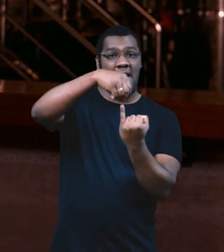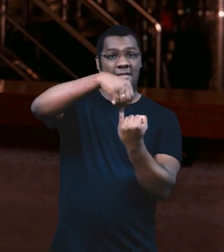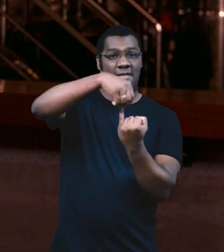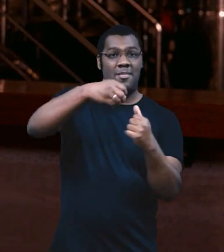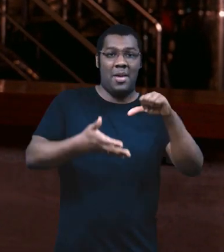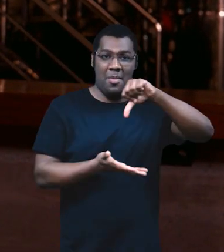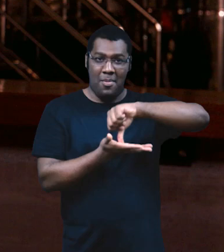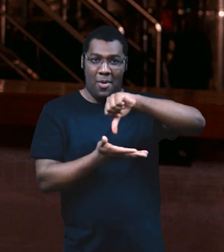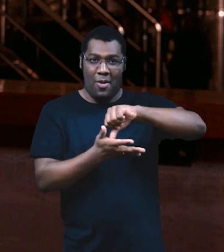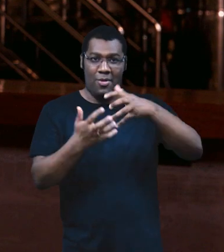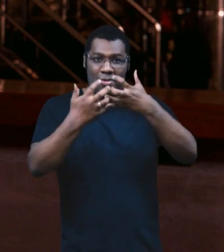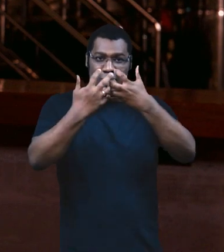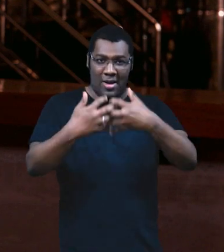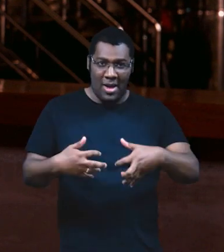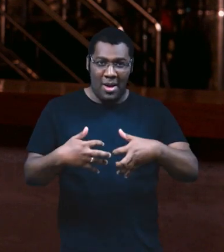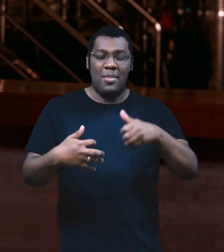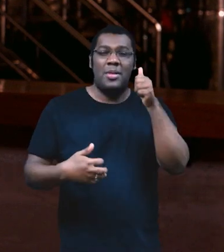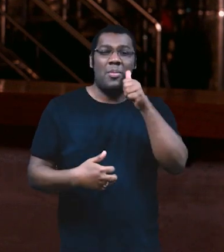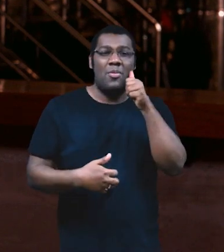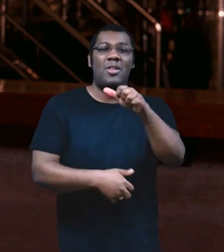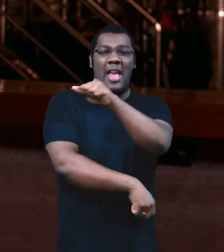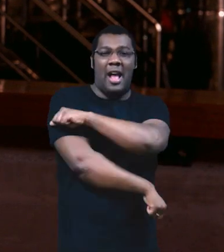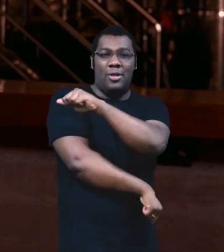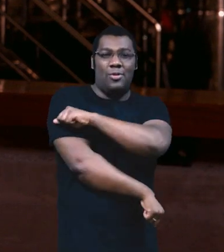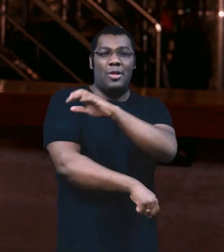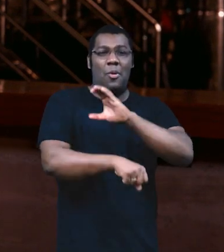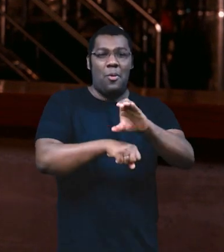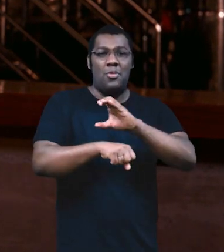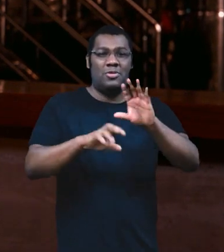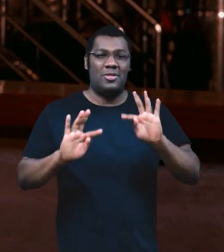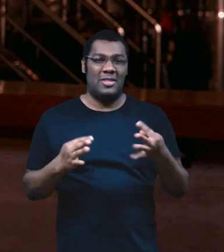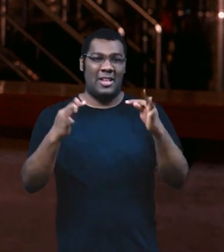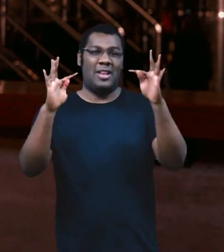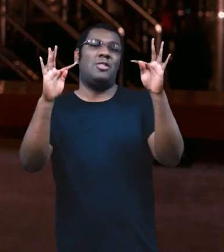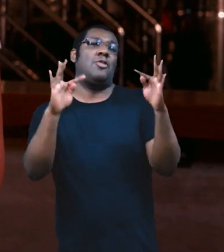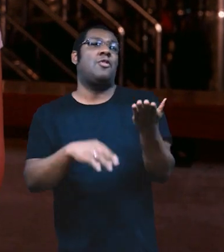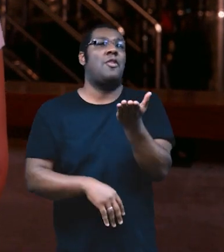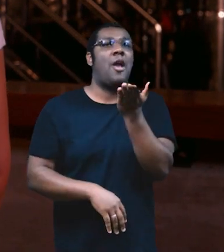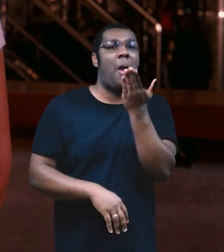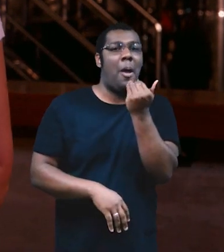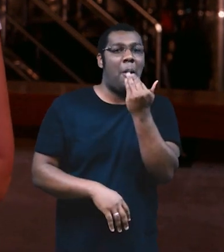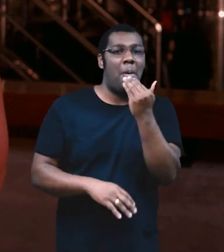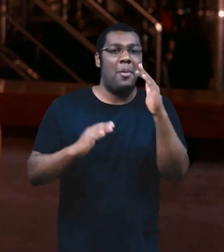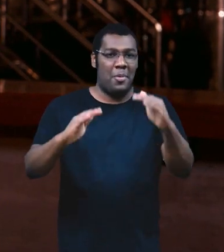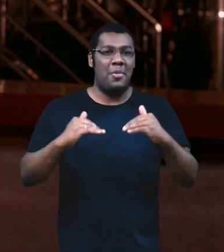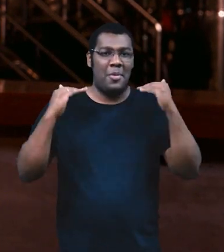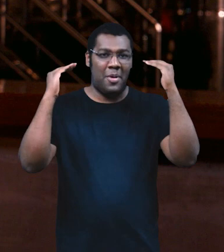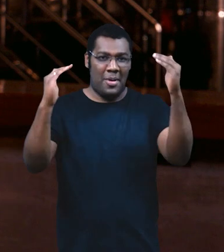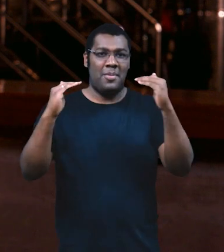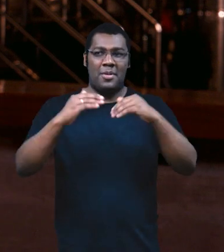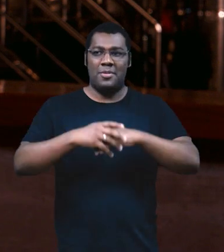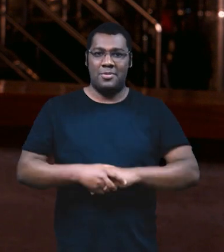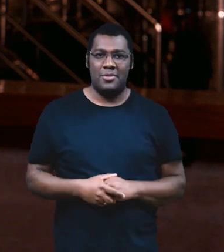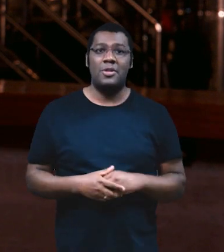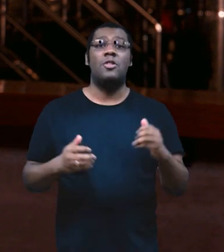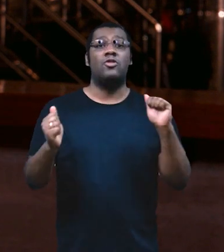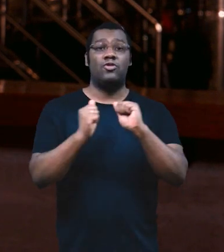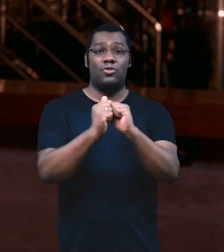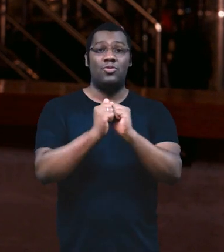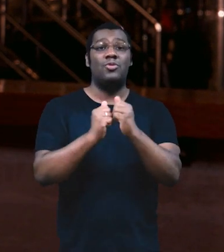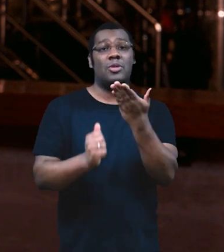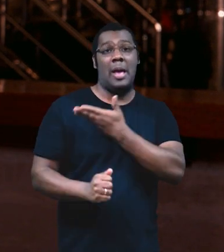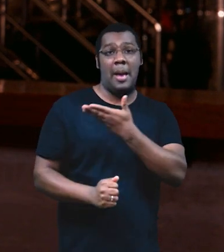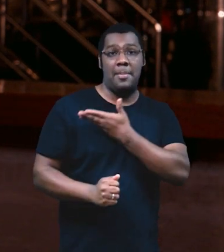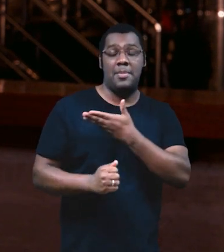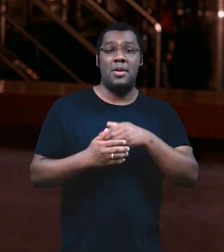de Tecnologia em Alimentos, Andressa Dantas, junto com seus colegas e sob orientação da professora